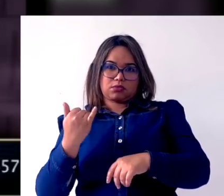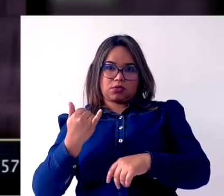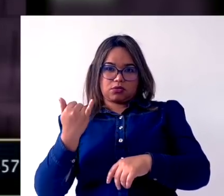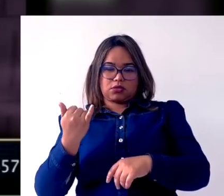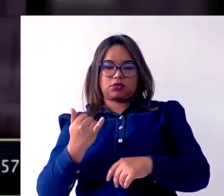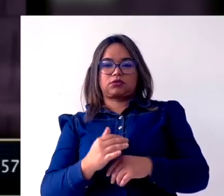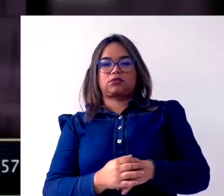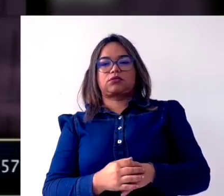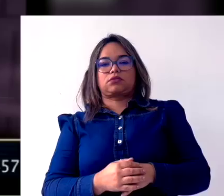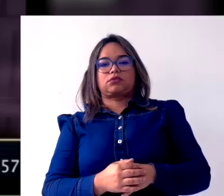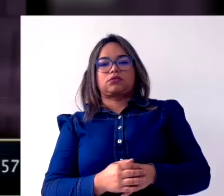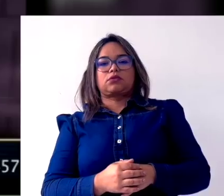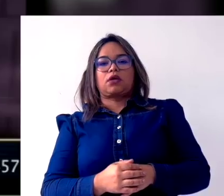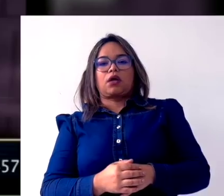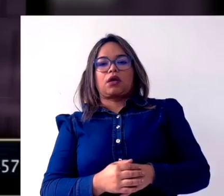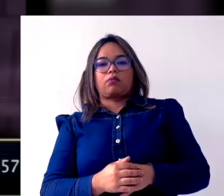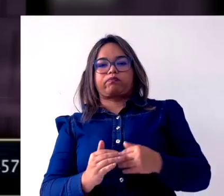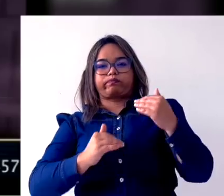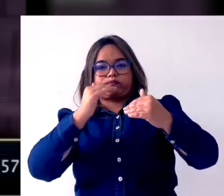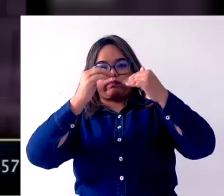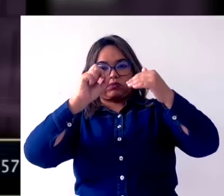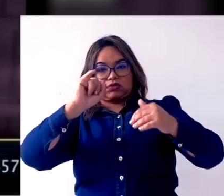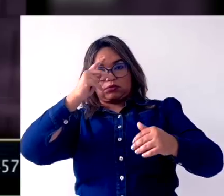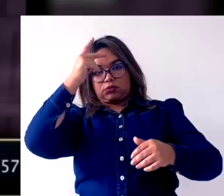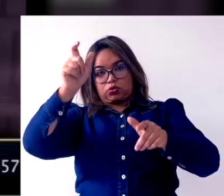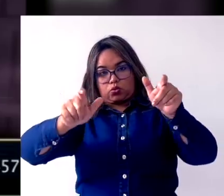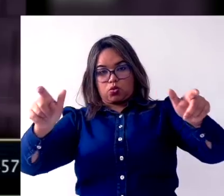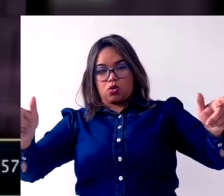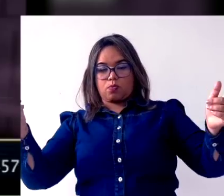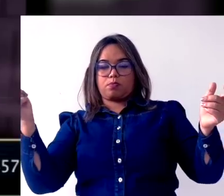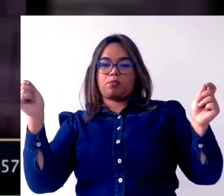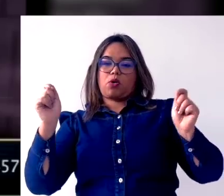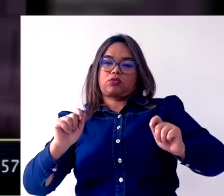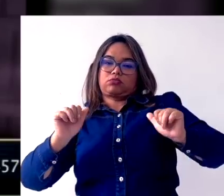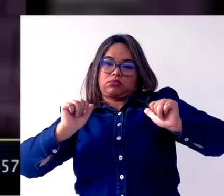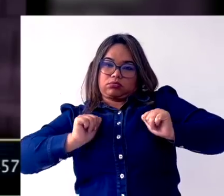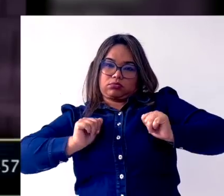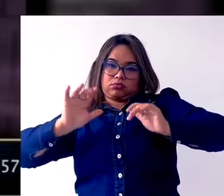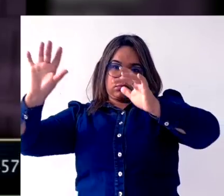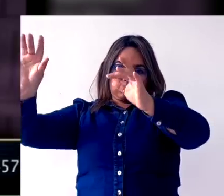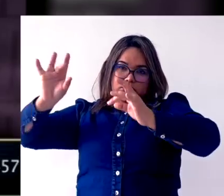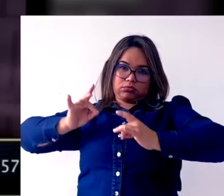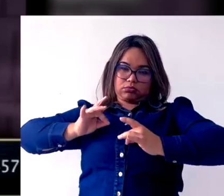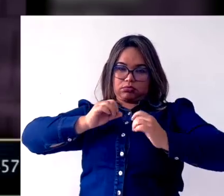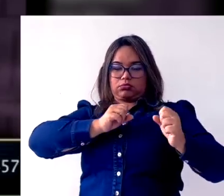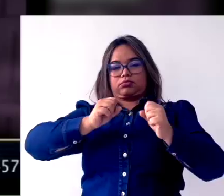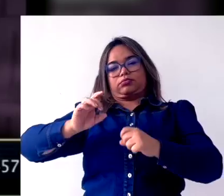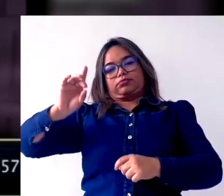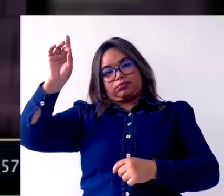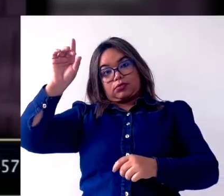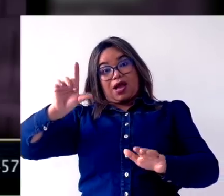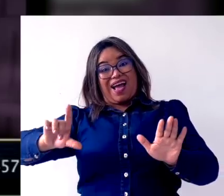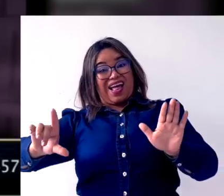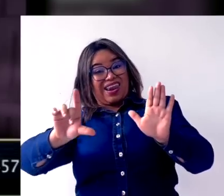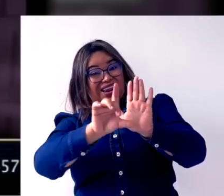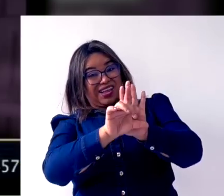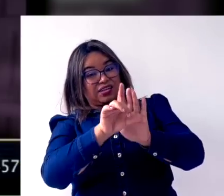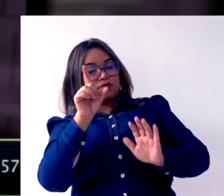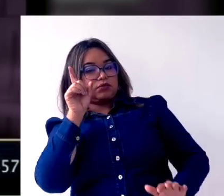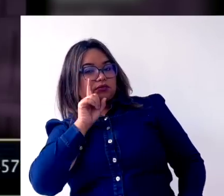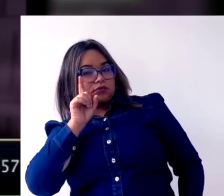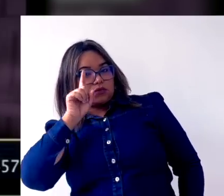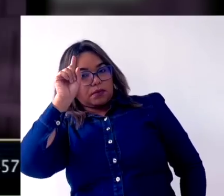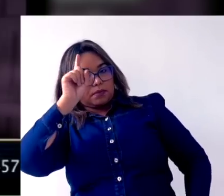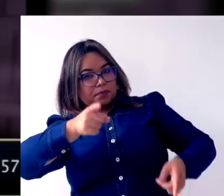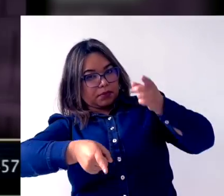podem descansar e receber inspiração de Deus. As leis nos Estados Unidos que ordenam um dia de descanso foram anuladas